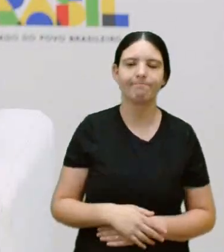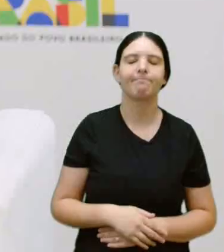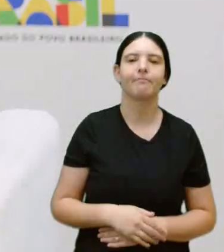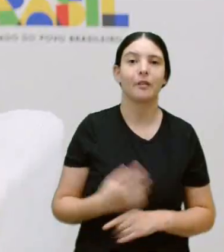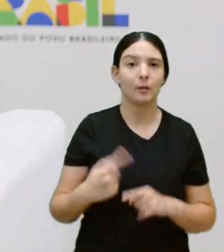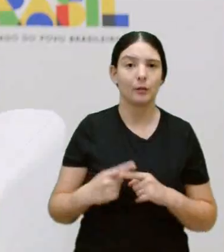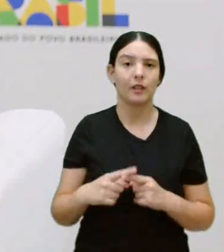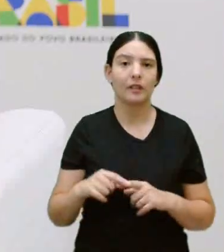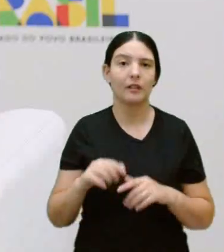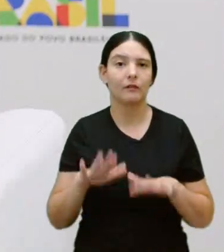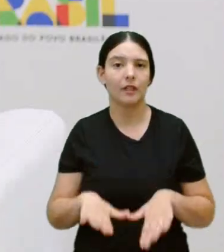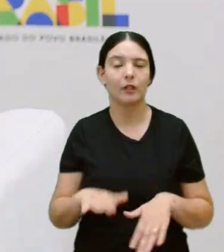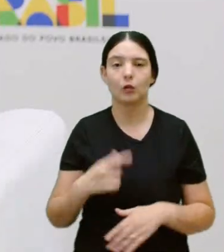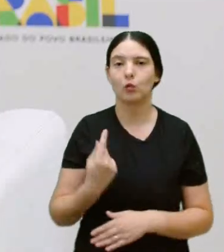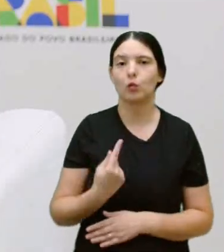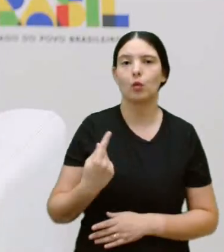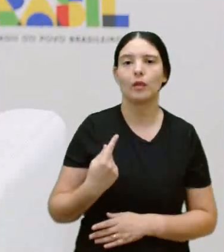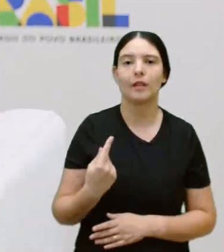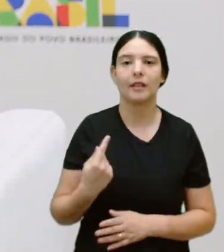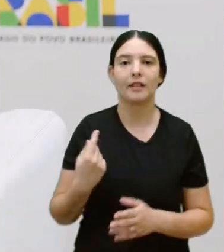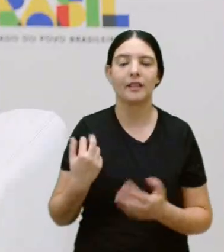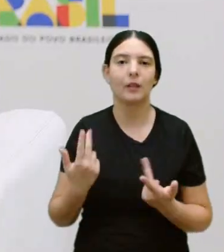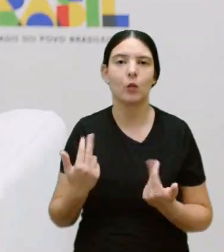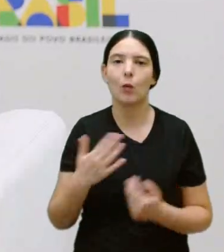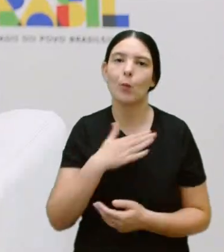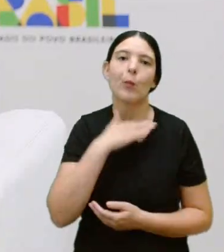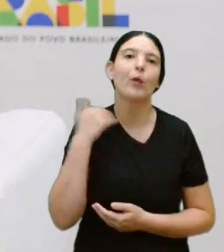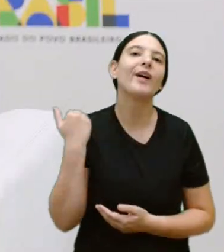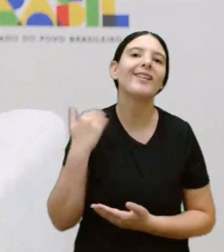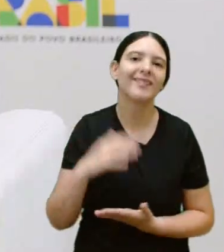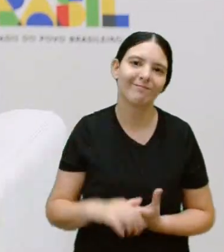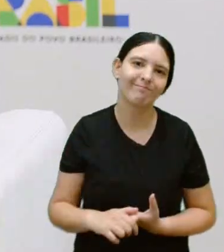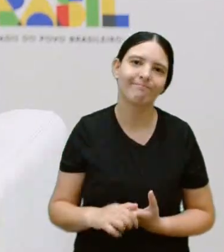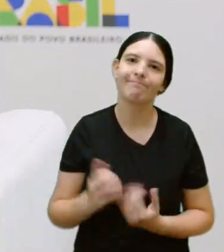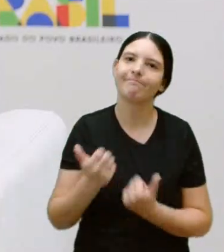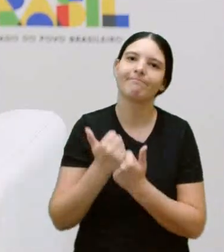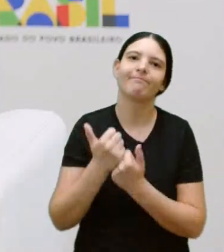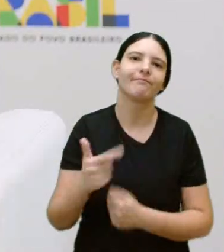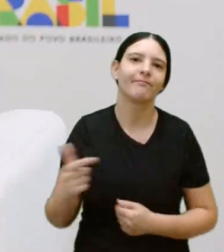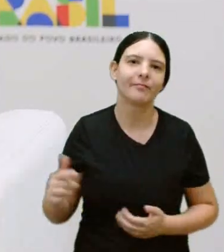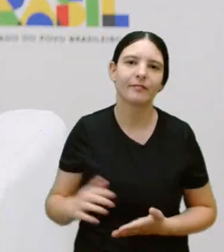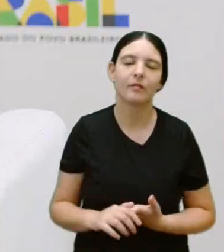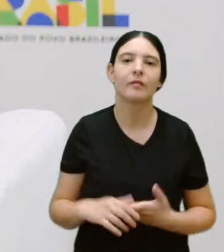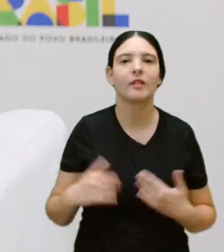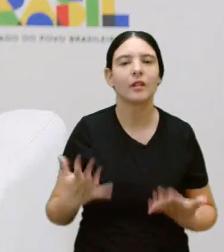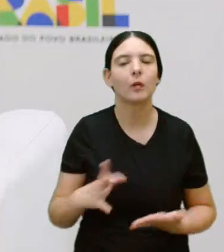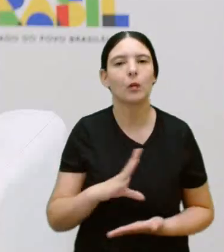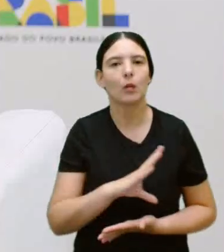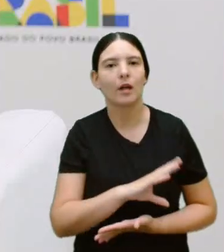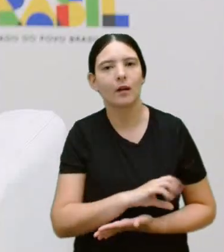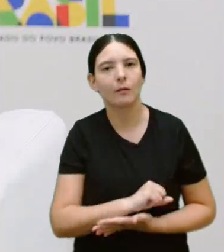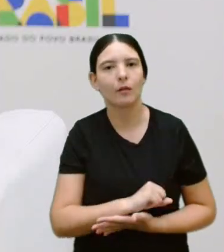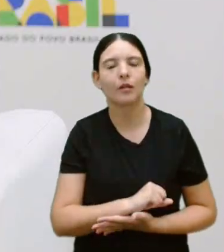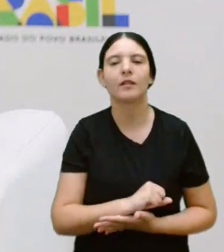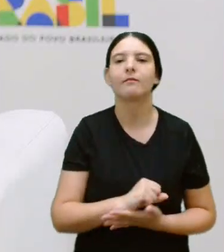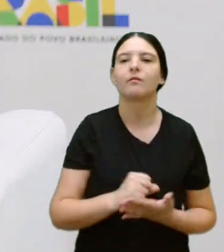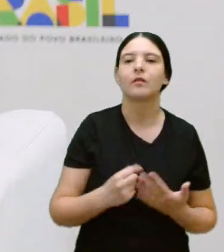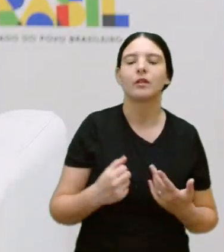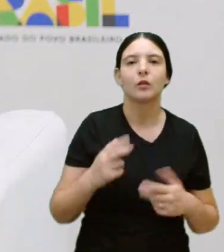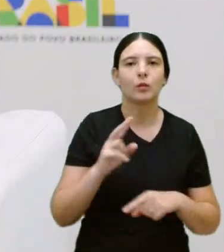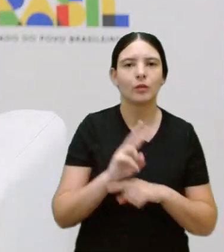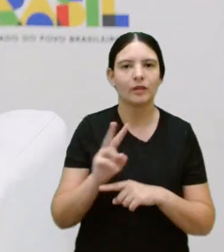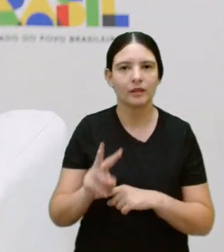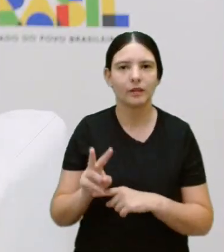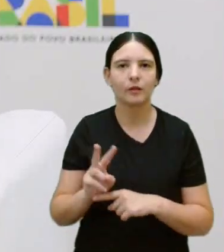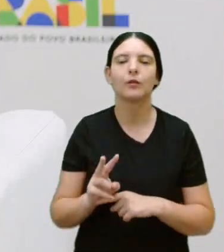só era como morrer, não ter suporte. Então, o amor tem funções, que é cuidado. Aquilo que eu não